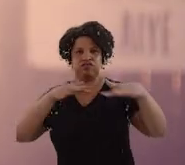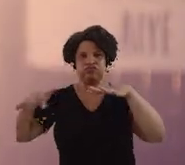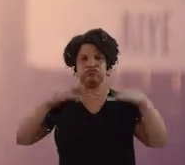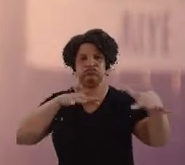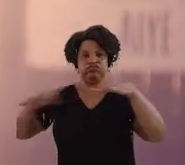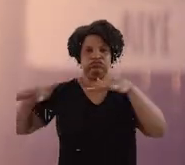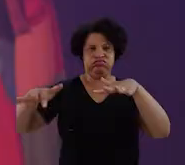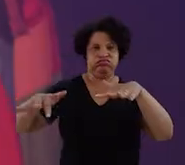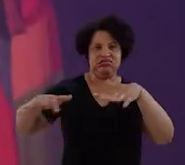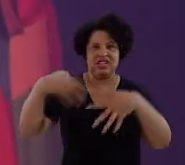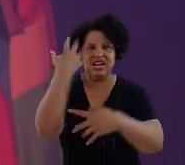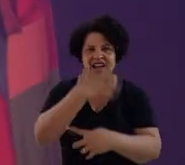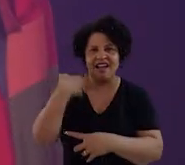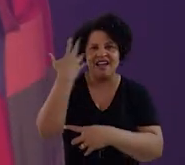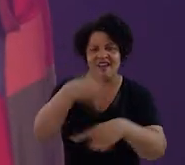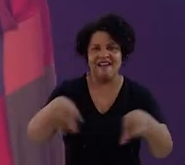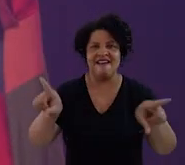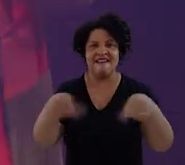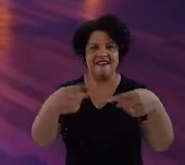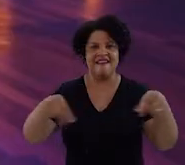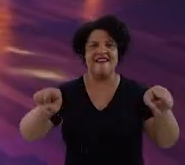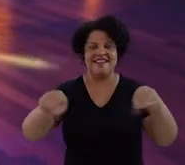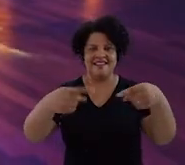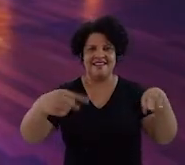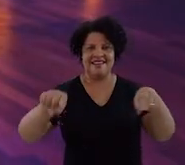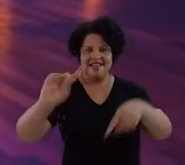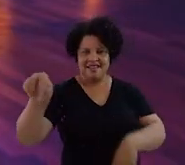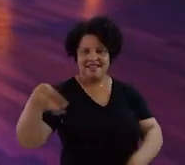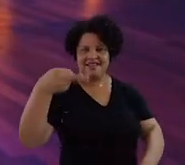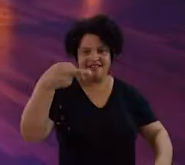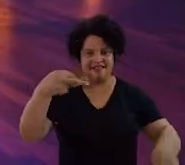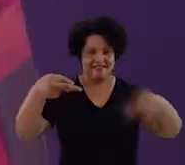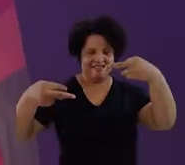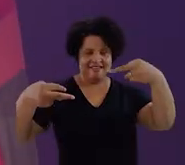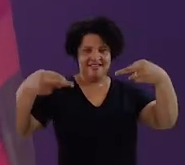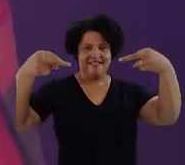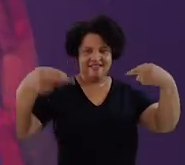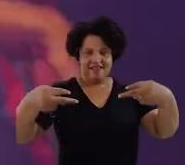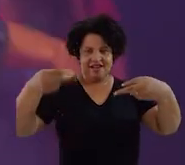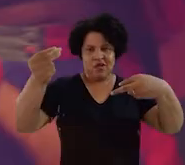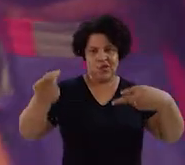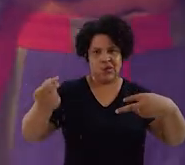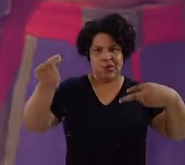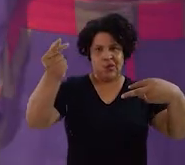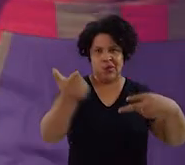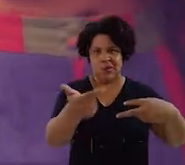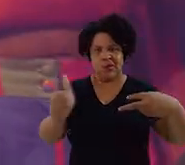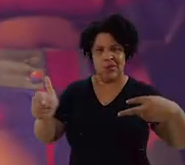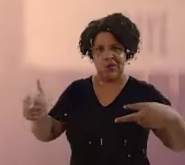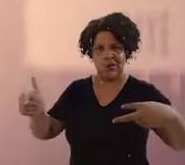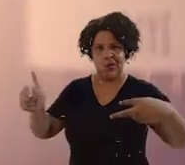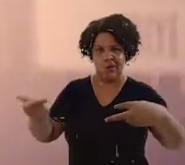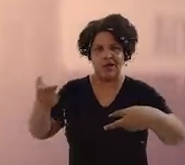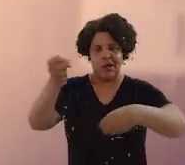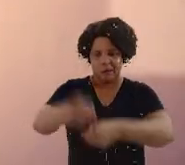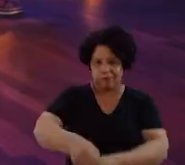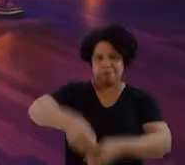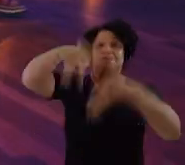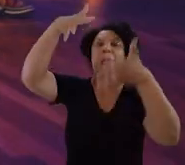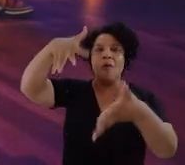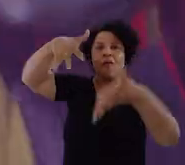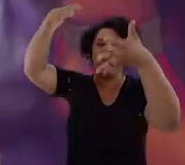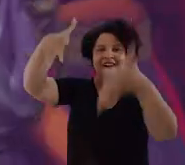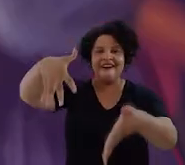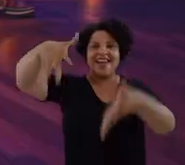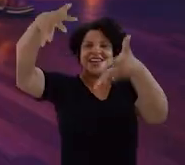diamante da lama, batendo cabeça no lama, queimando números em gramas, soltando hit tipo granada. TD, ela